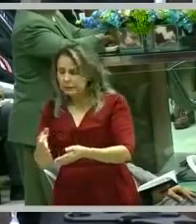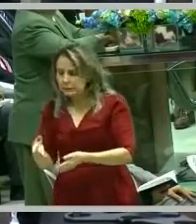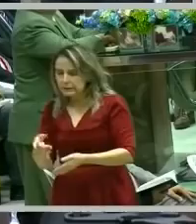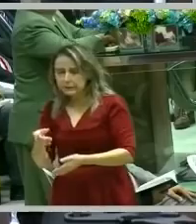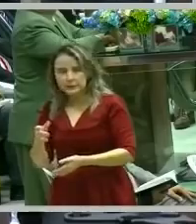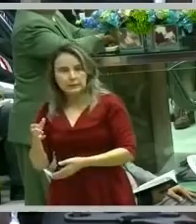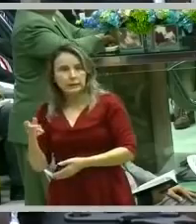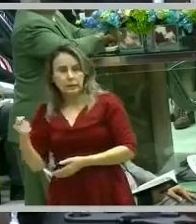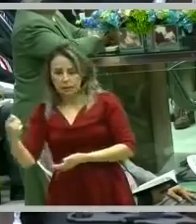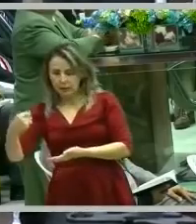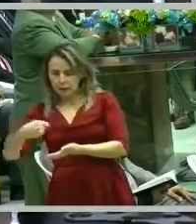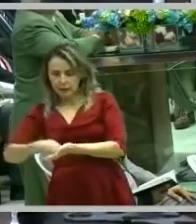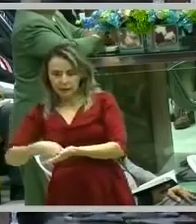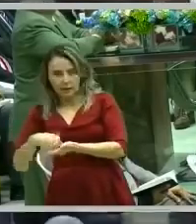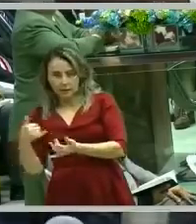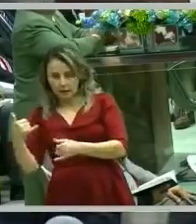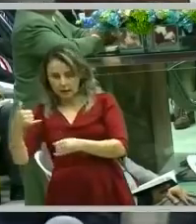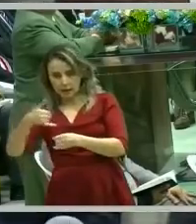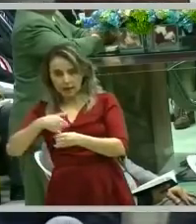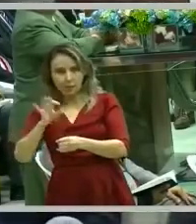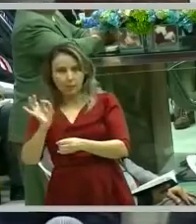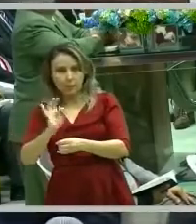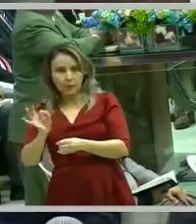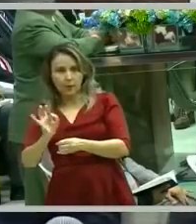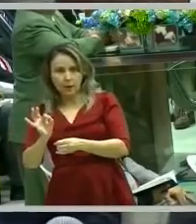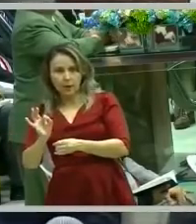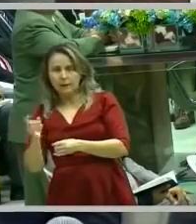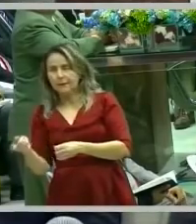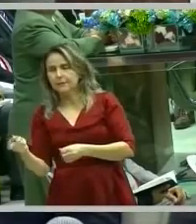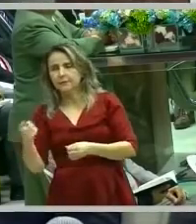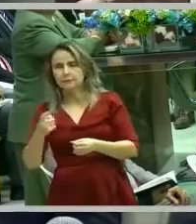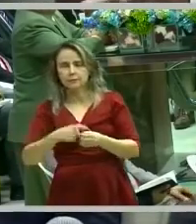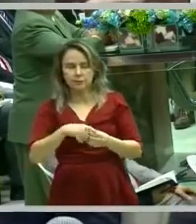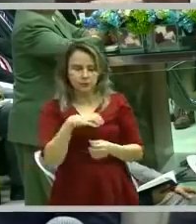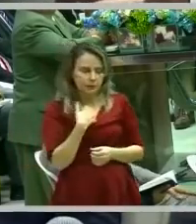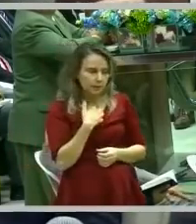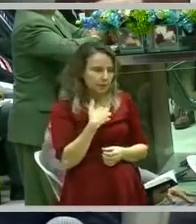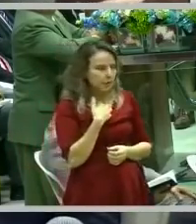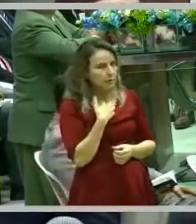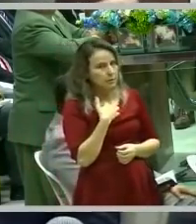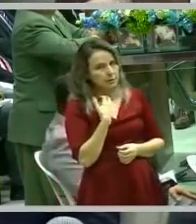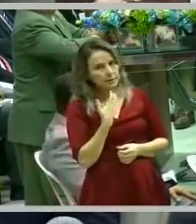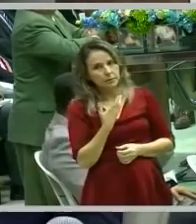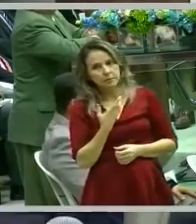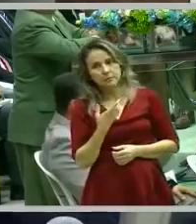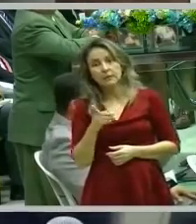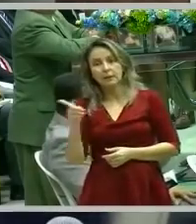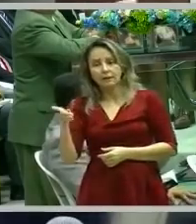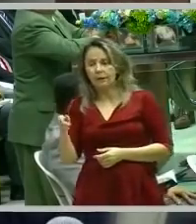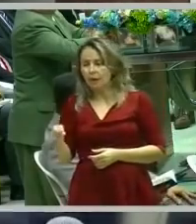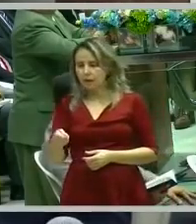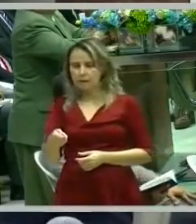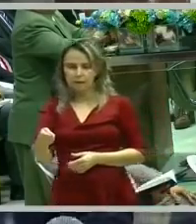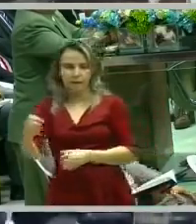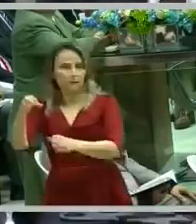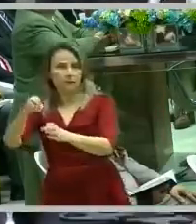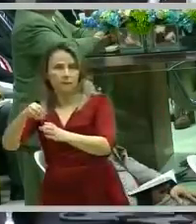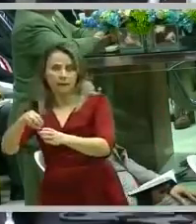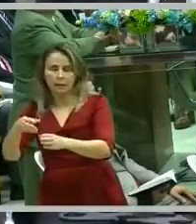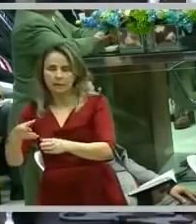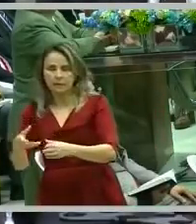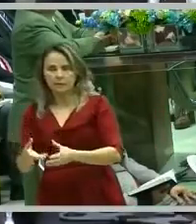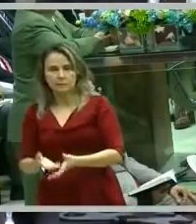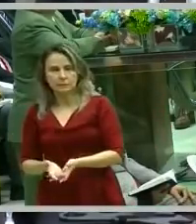aqui. E tanta raiva que o povo fez a ele. Quando ele tirou a oferta, coitado, disse que não saiu o dinheiro da gasolina. E